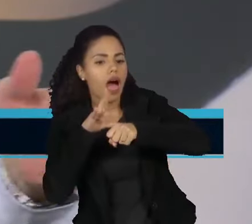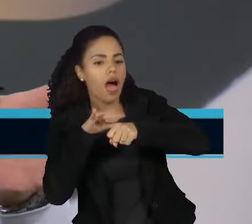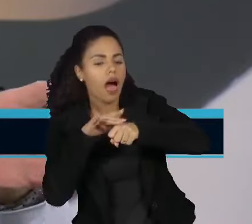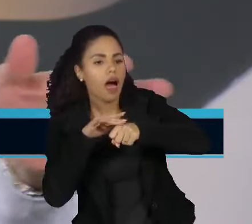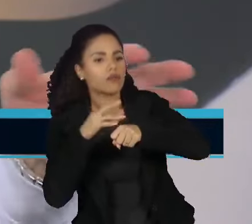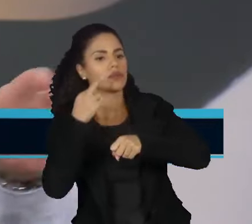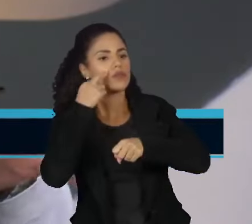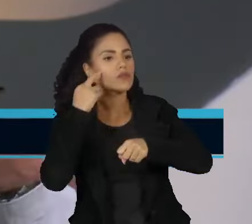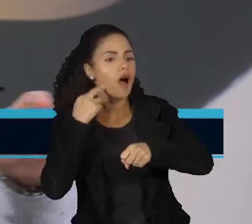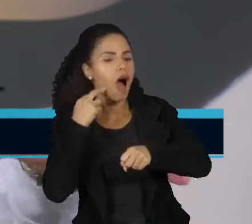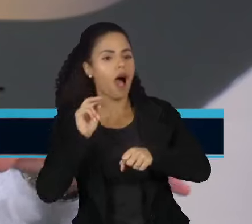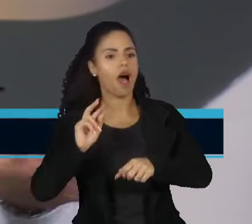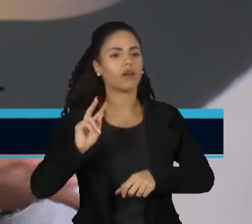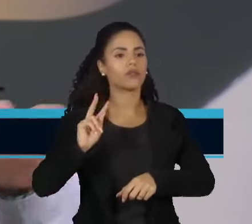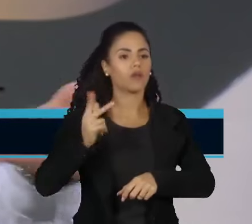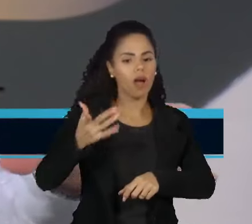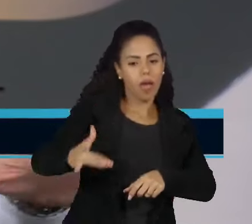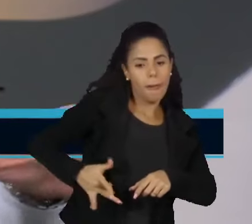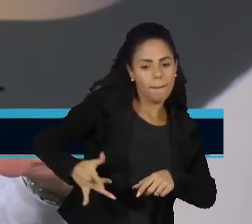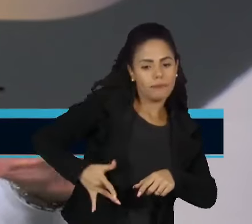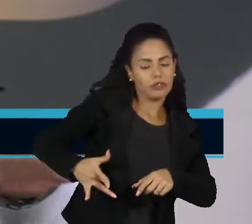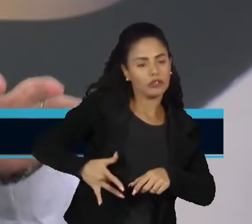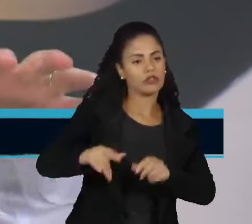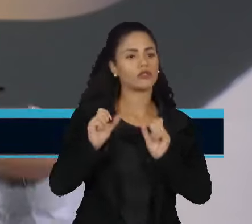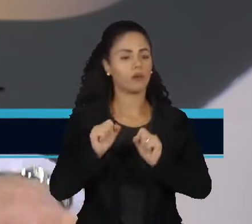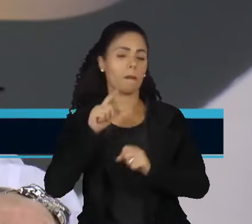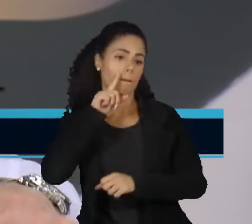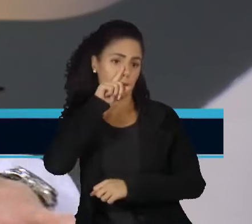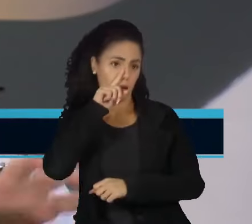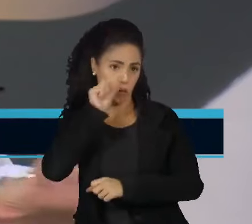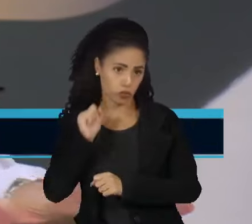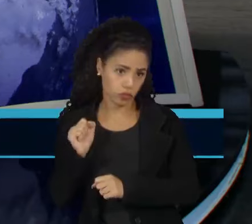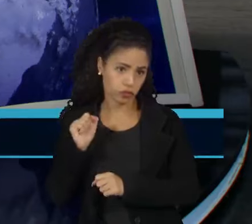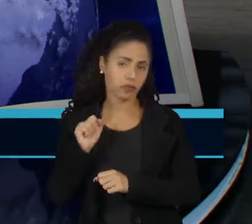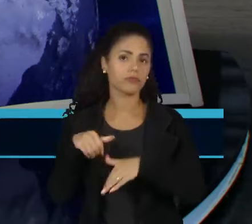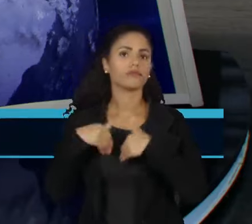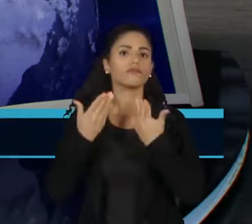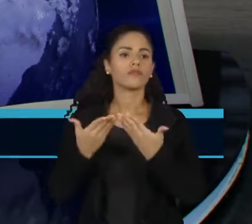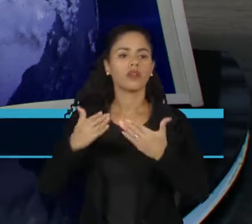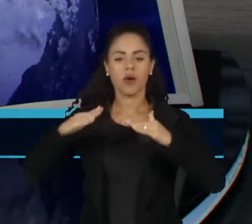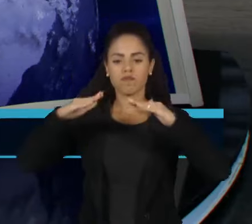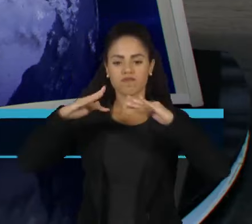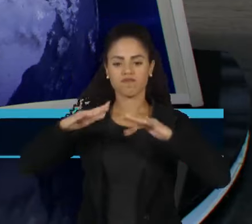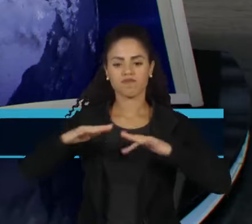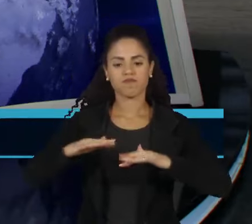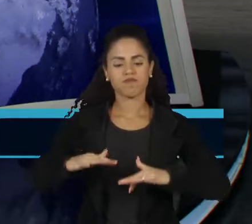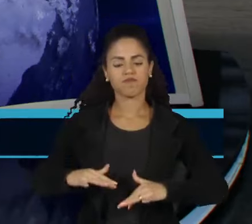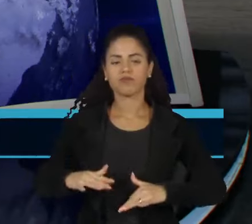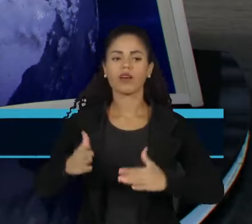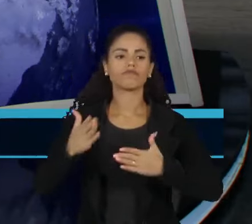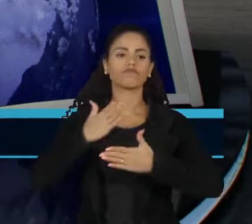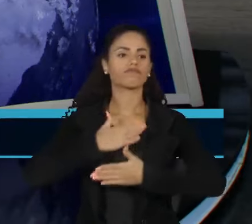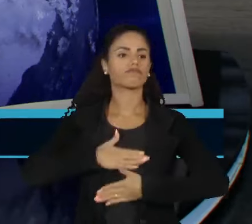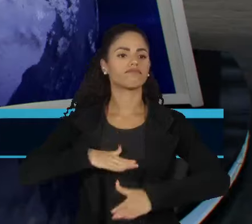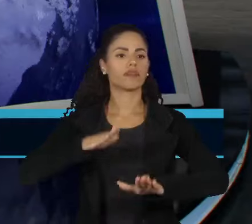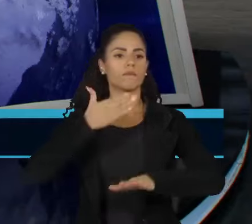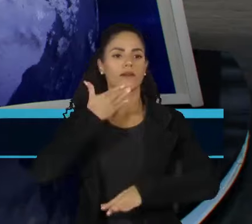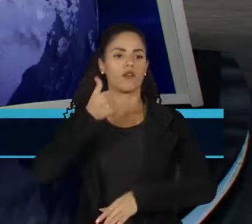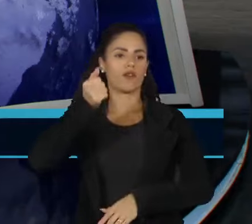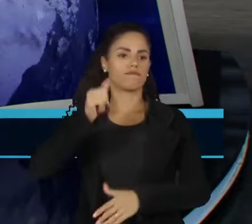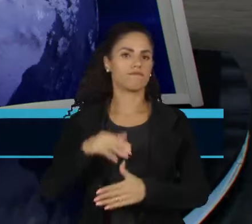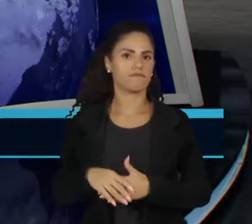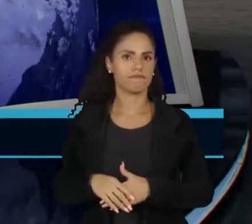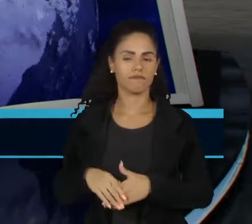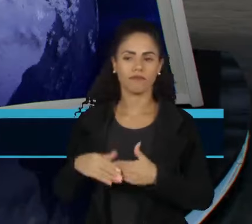a hepatite. Então, esse é o momento do perigo. A hora que a água baixa, essas condições deixam de existir.